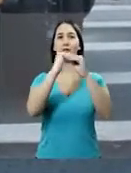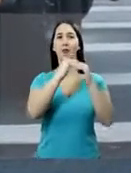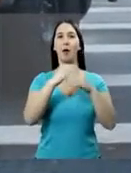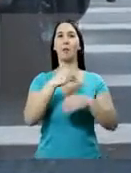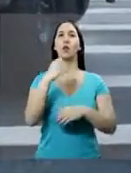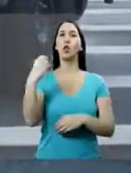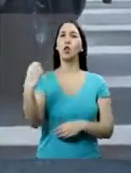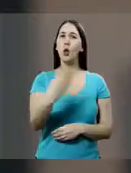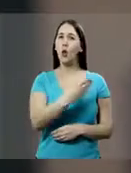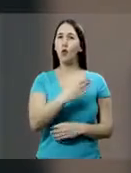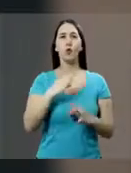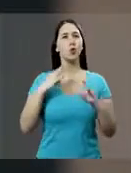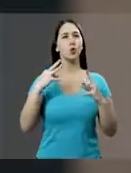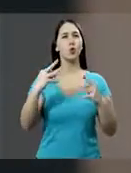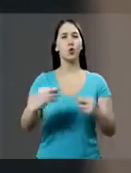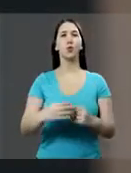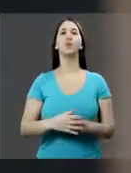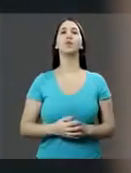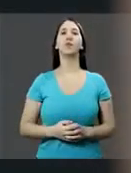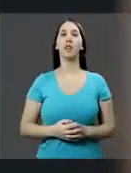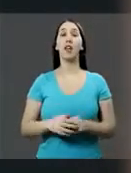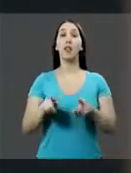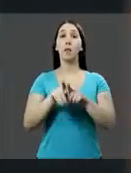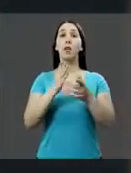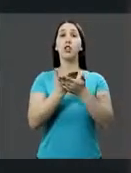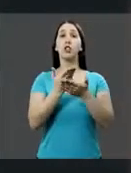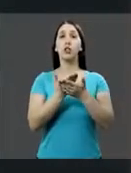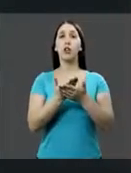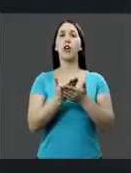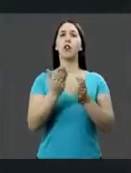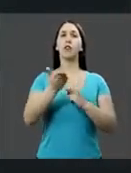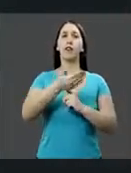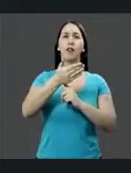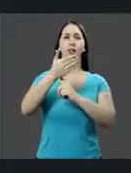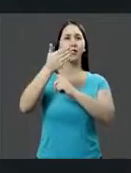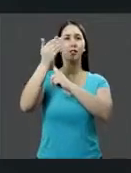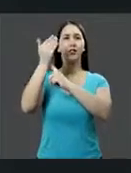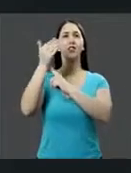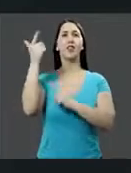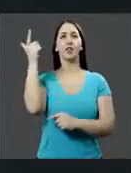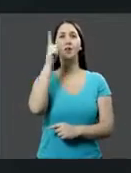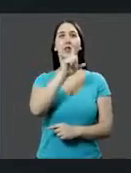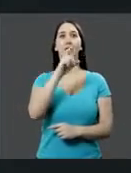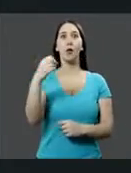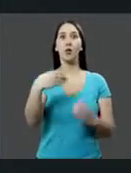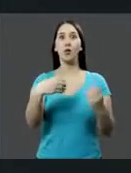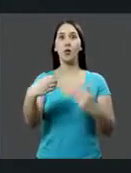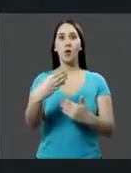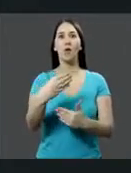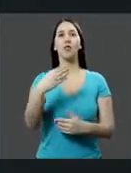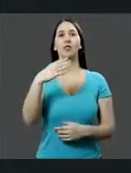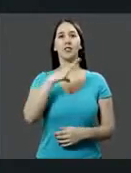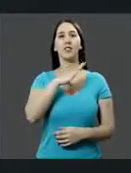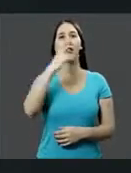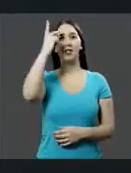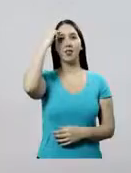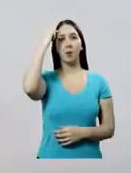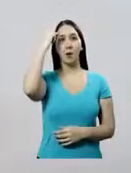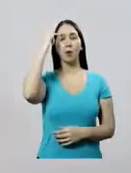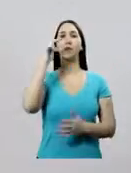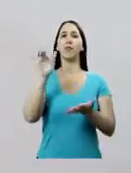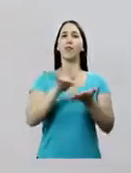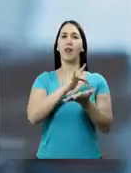e uniformes novos. Quero dizer também que obtivemos doação de computadores e tecnologia para modernizar as escolas da cidade de São